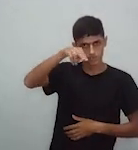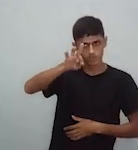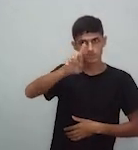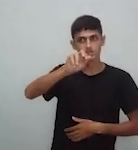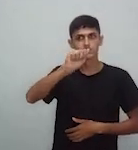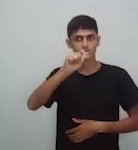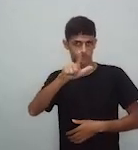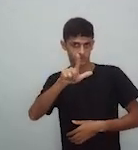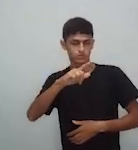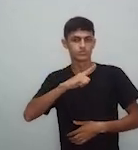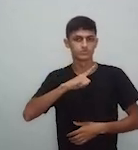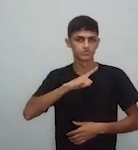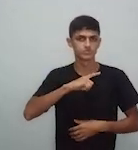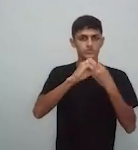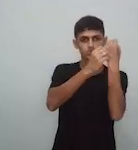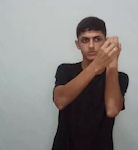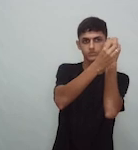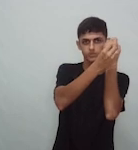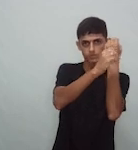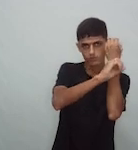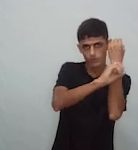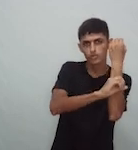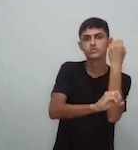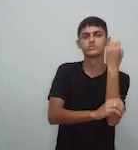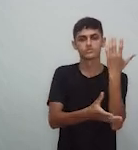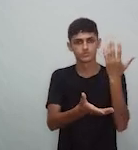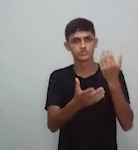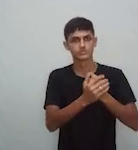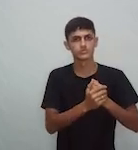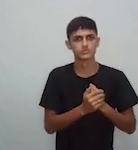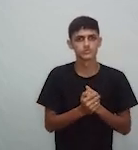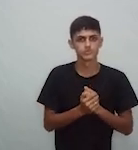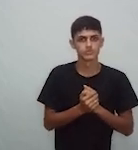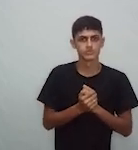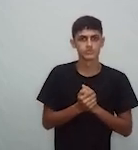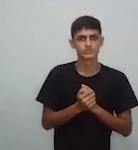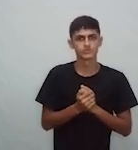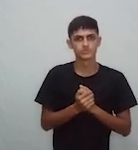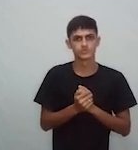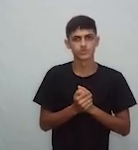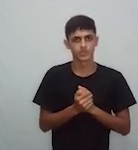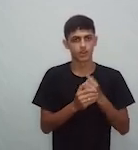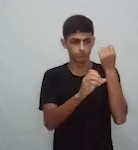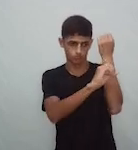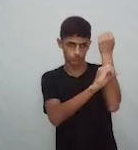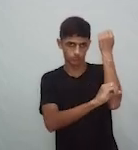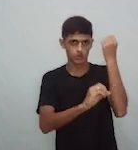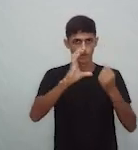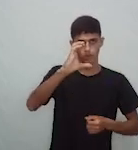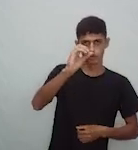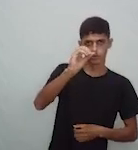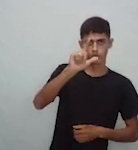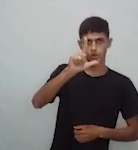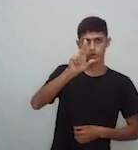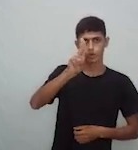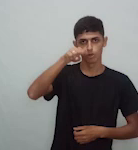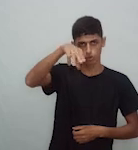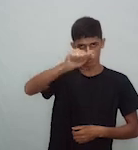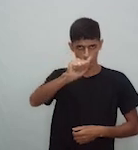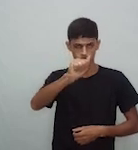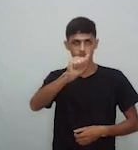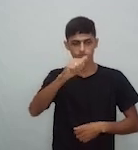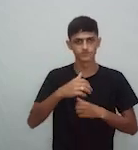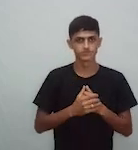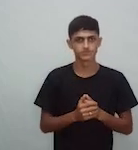espinhal. Então, a medula espinhal ela vai estar localizada na nossa na nossa coluna. Então, ela é a última parte